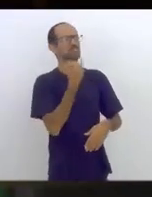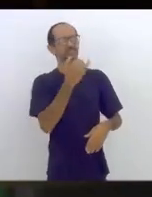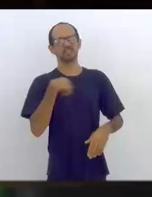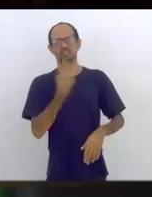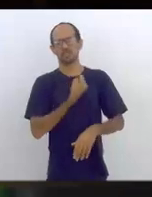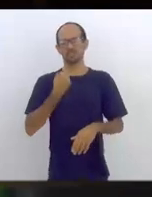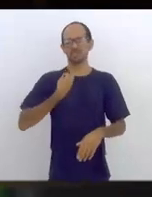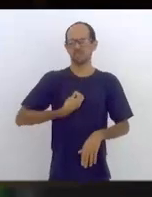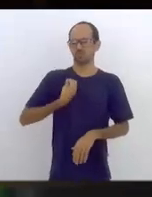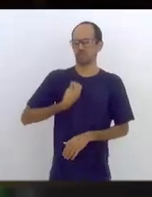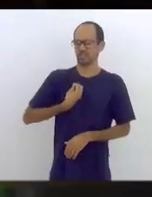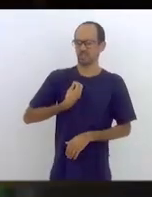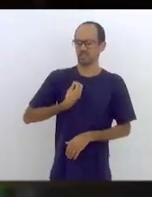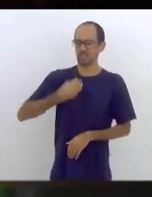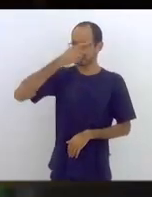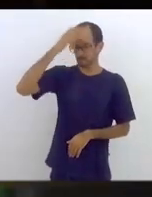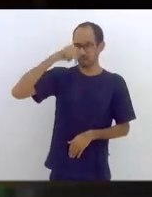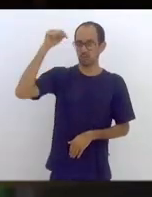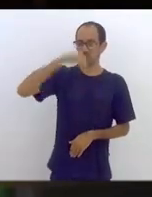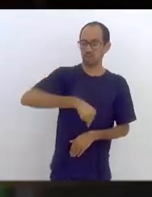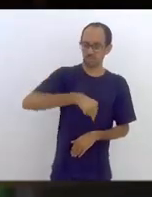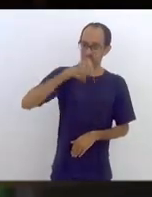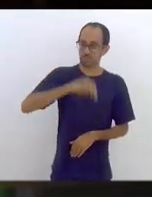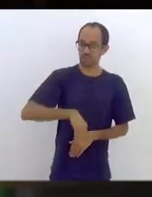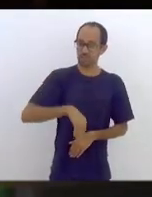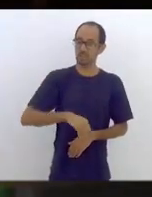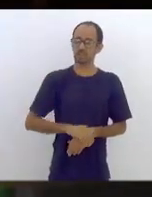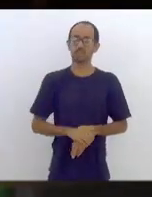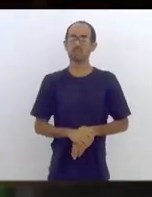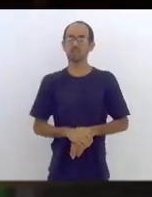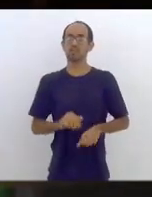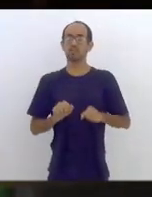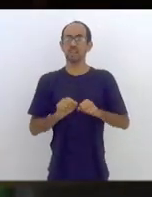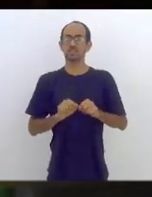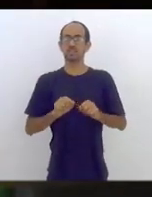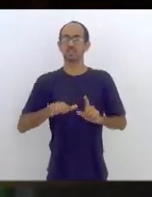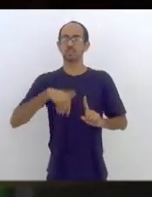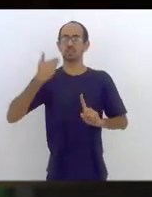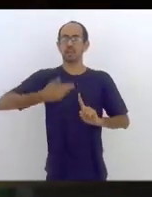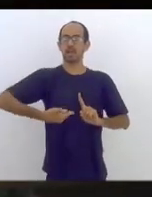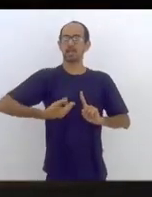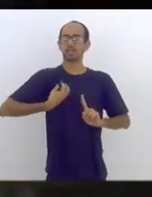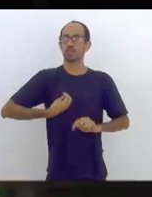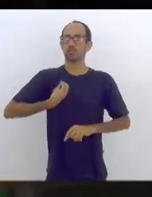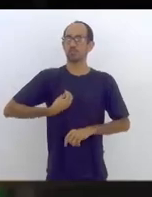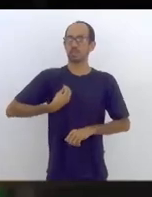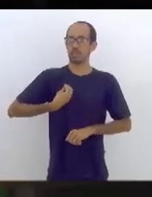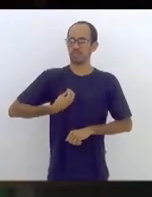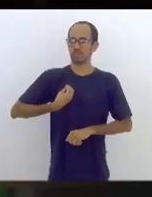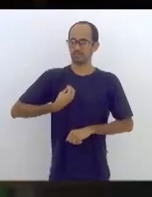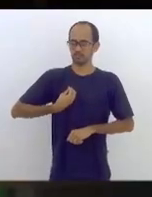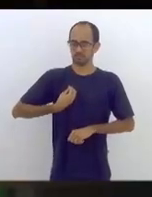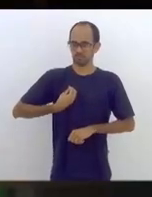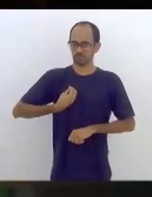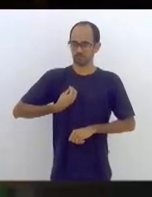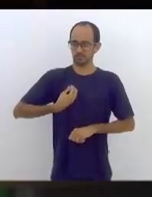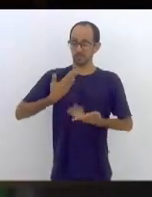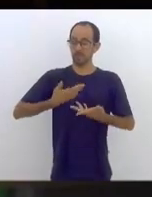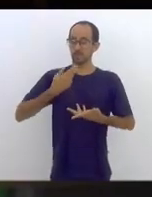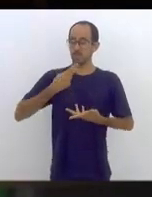Então, essas pessoas estão aqui, sim, fazendo essa homenagem em vida. Então, eu quero desejar para vocês